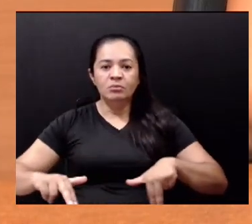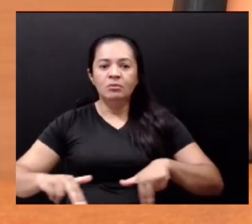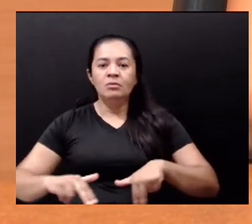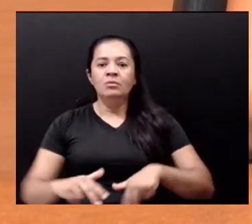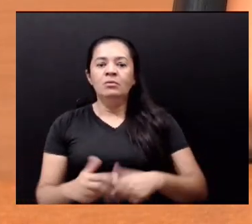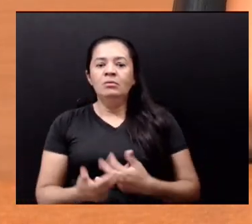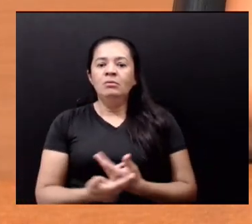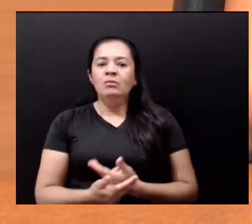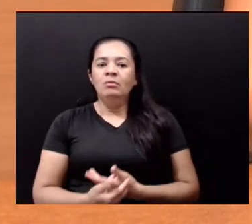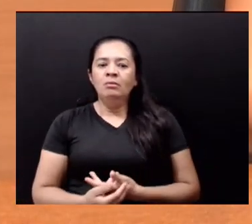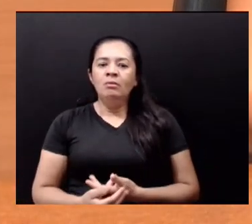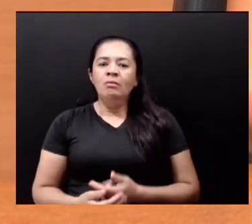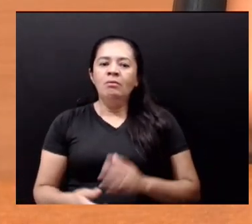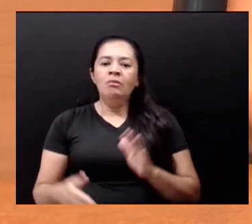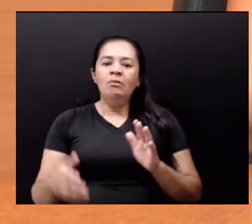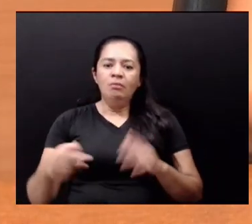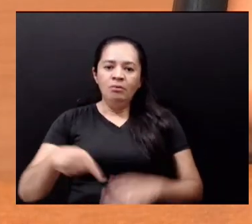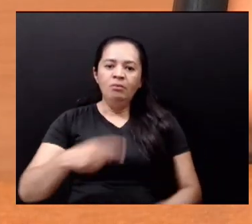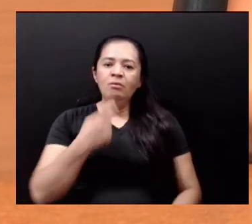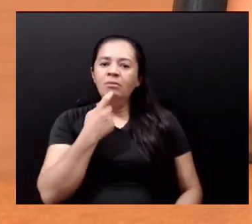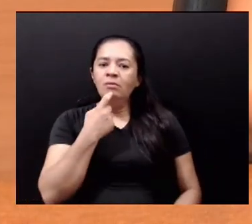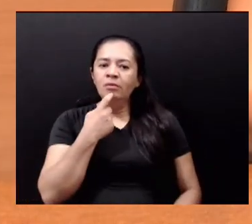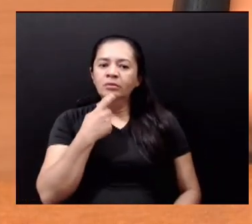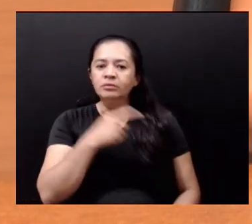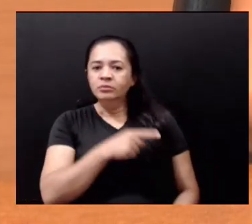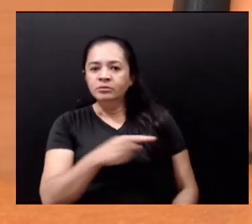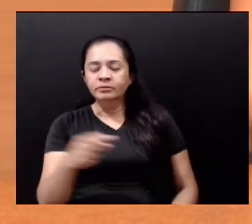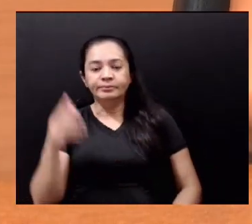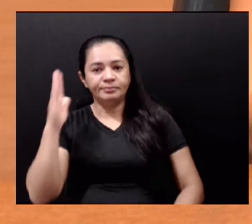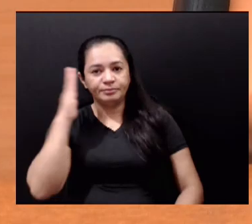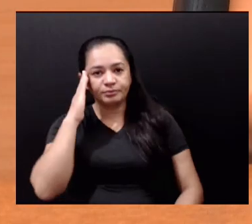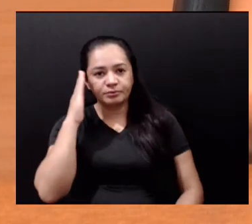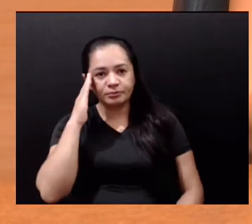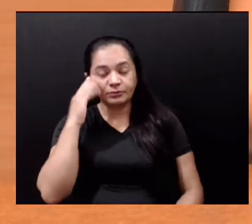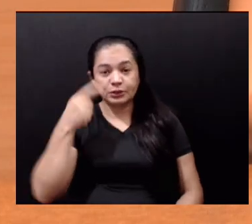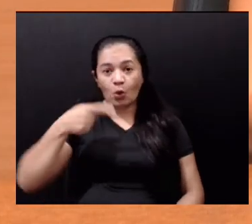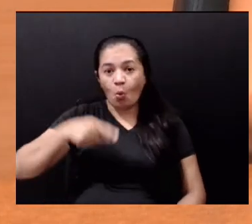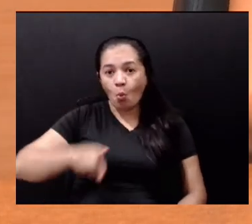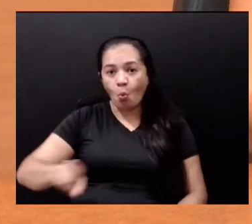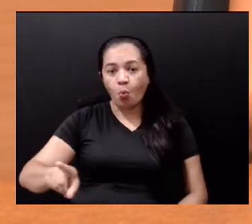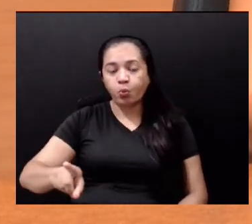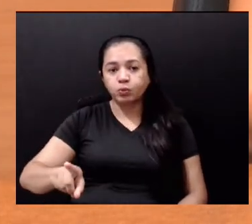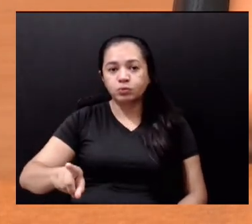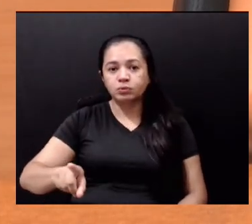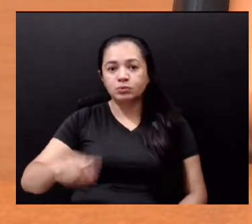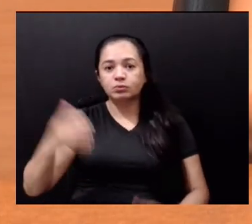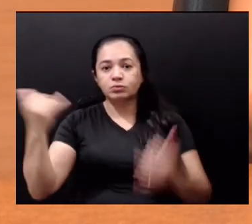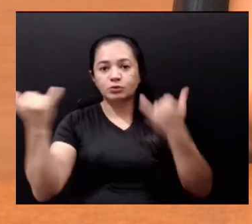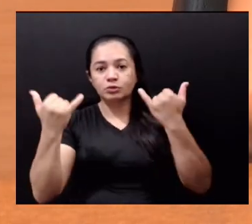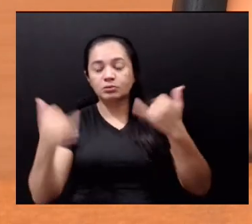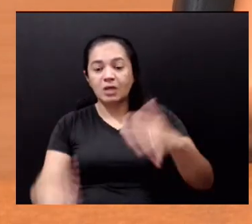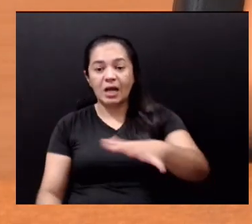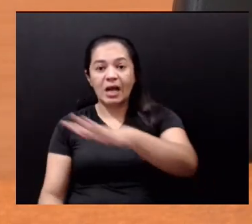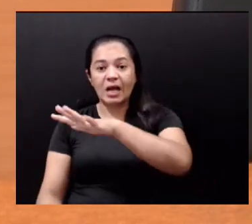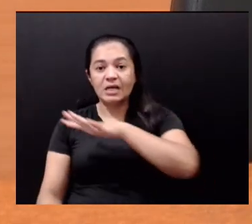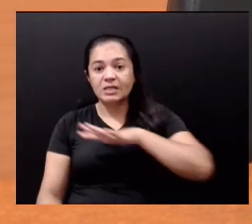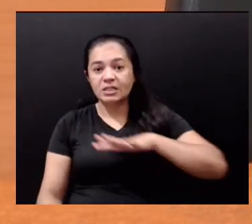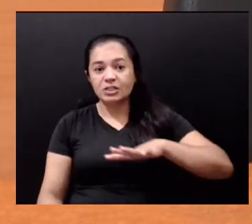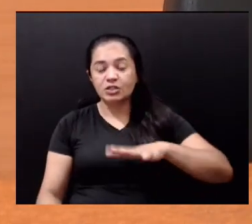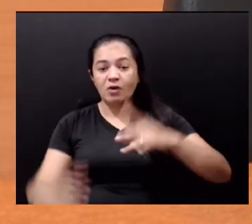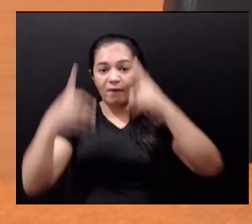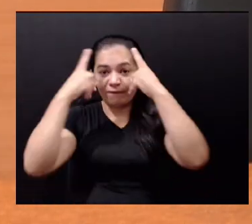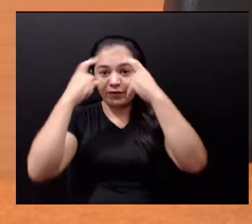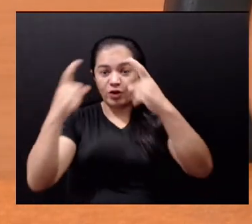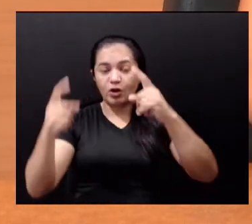da própria cidade. Para vocês terem uma ideia, no último boletim, a região com maior índice de violência é a região